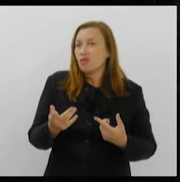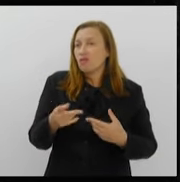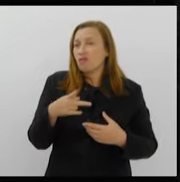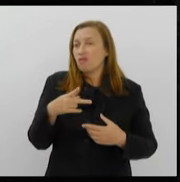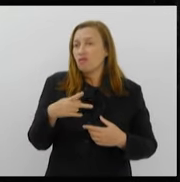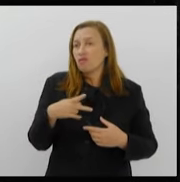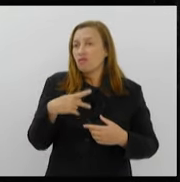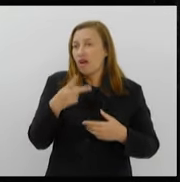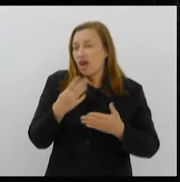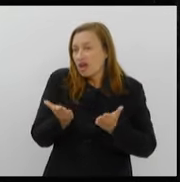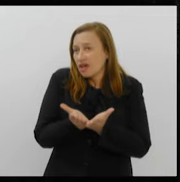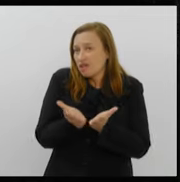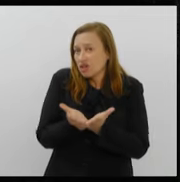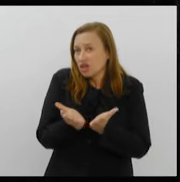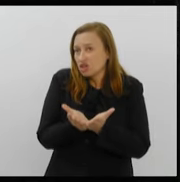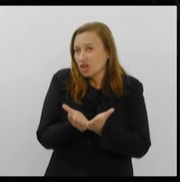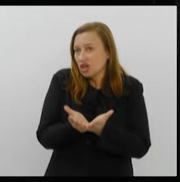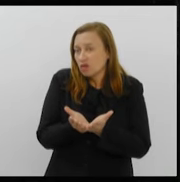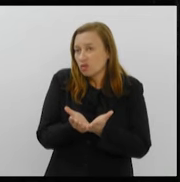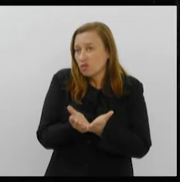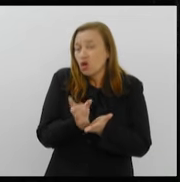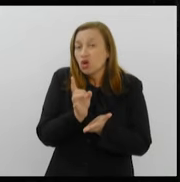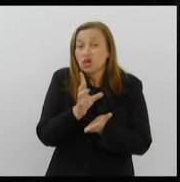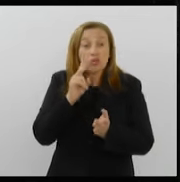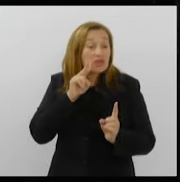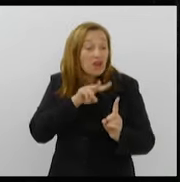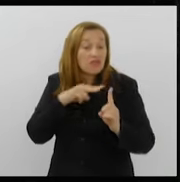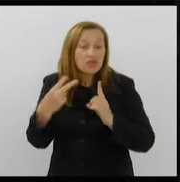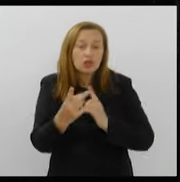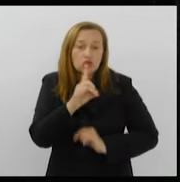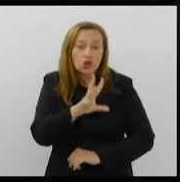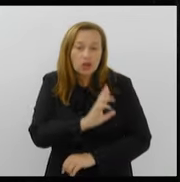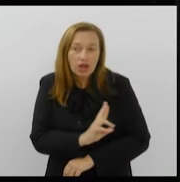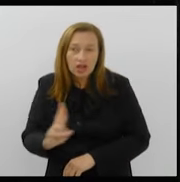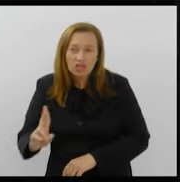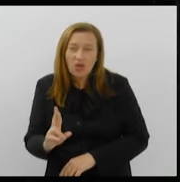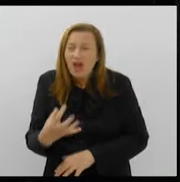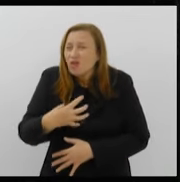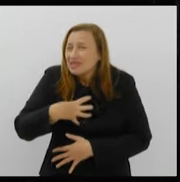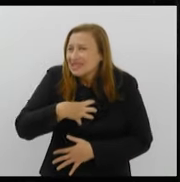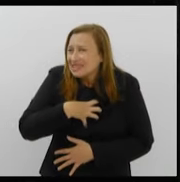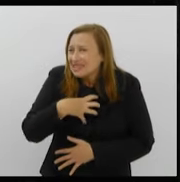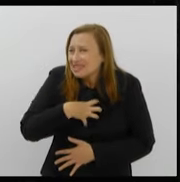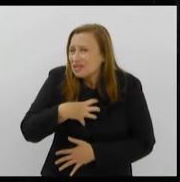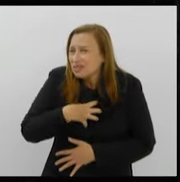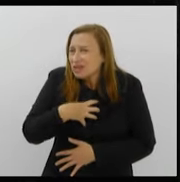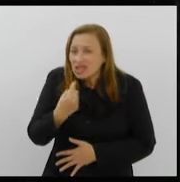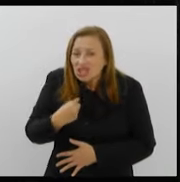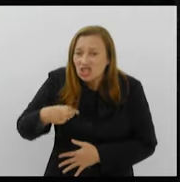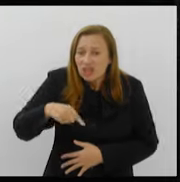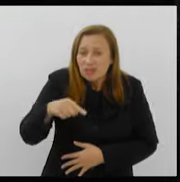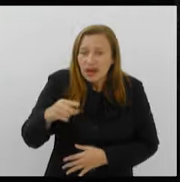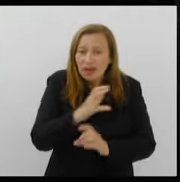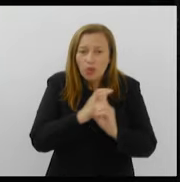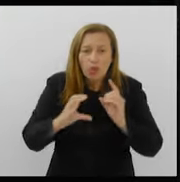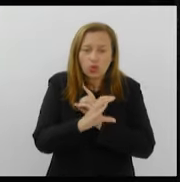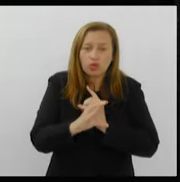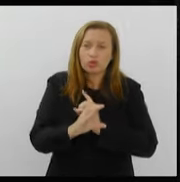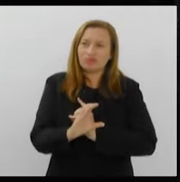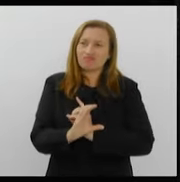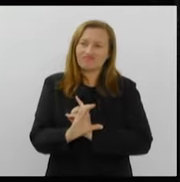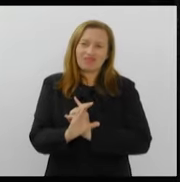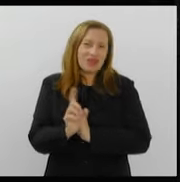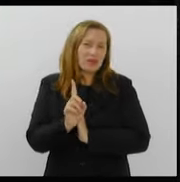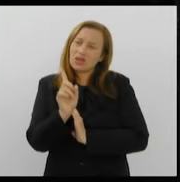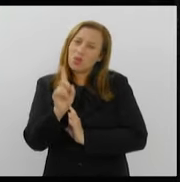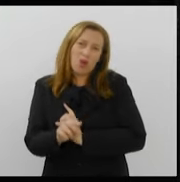os evangelhos, apenas como uma religião, então há aquele sentimento de que a gente quer ir para lá fazer culto, quando não é